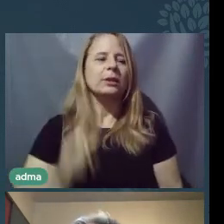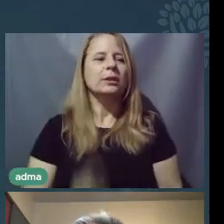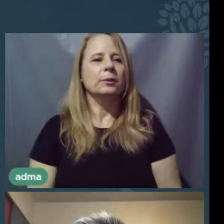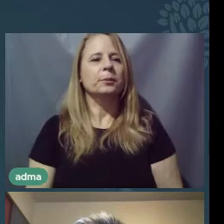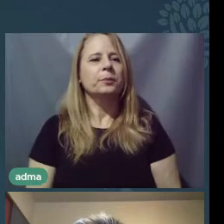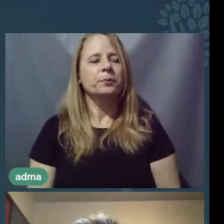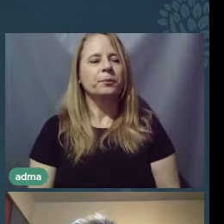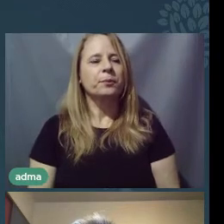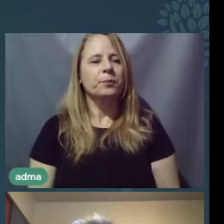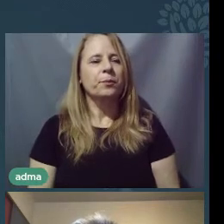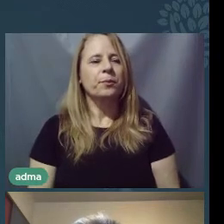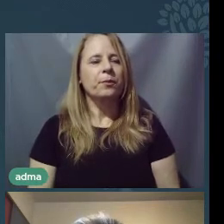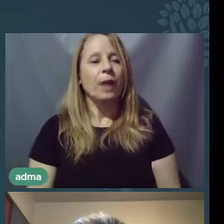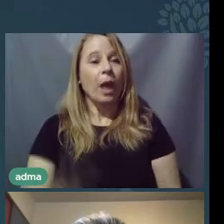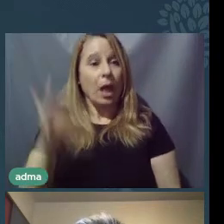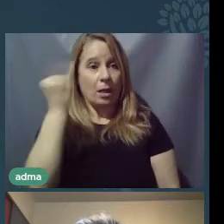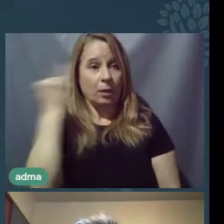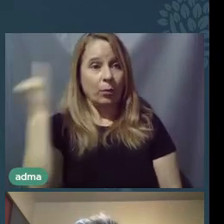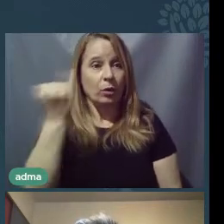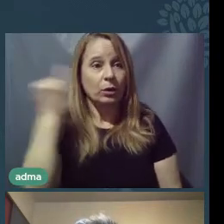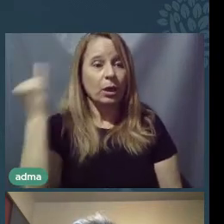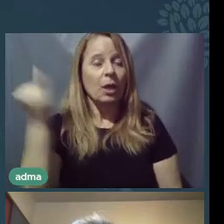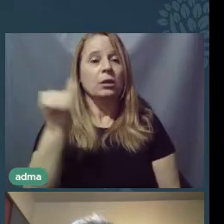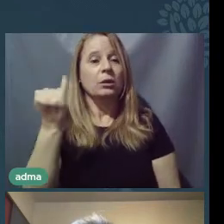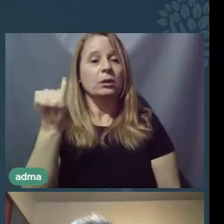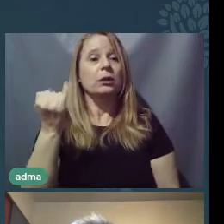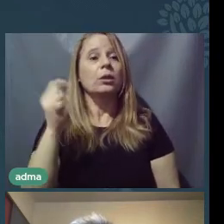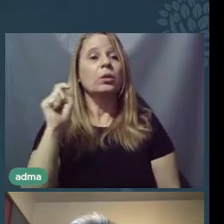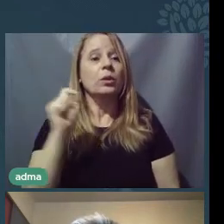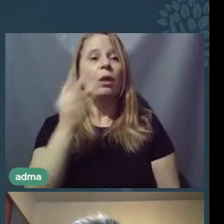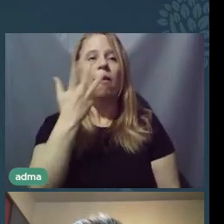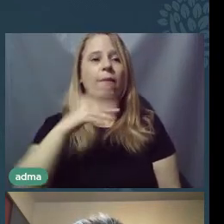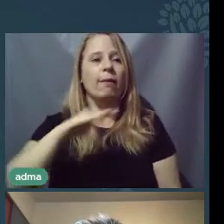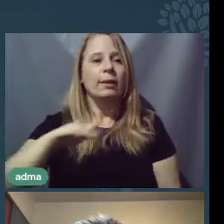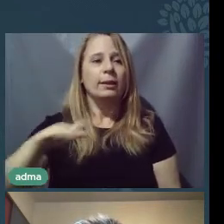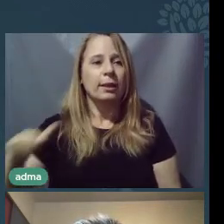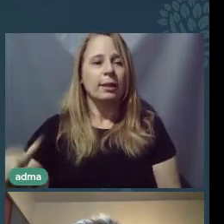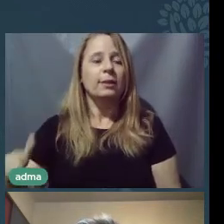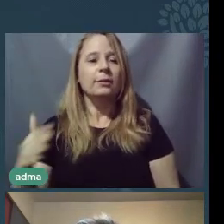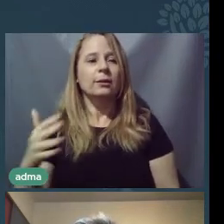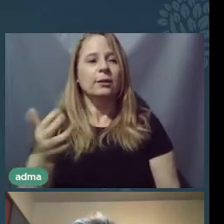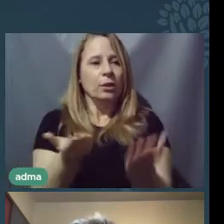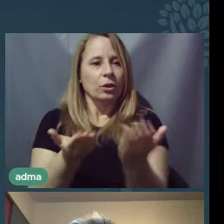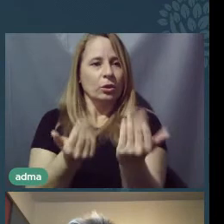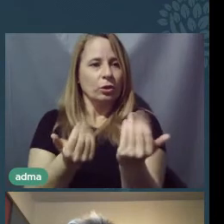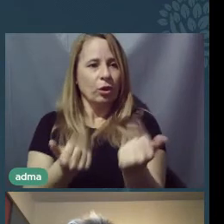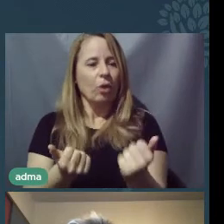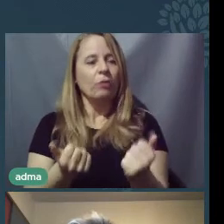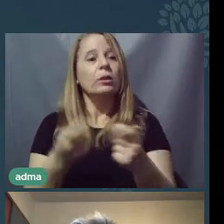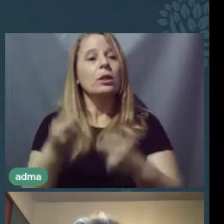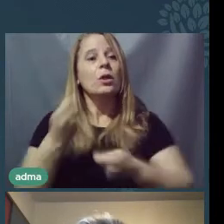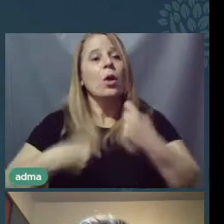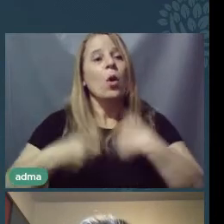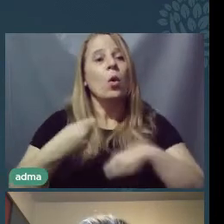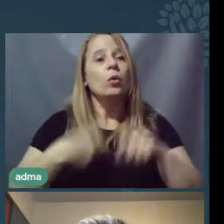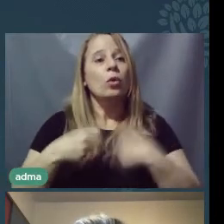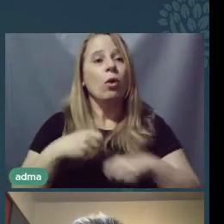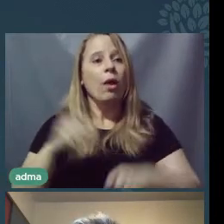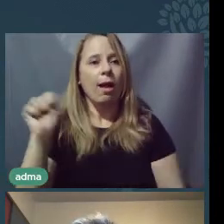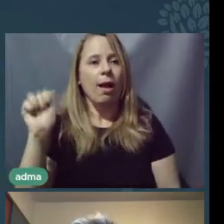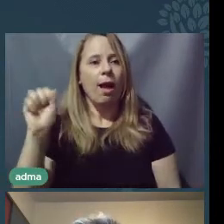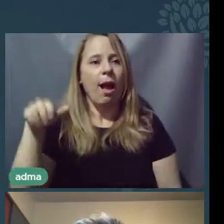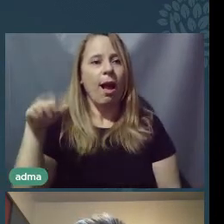a importância da adesão de crianças e adolescentes ao tratamento e sua repercussão no controle da asma. E eu